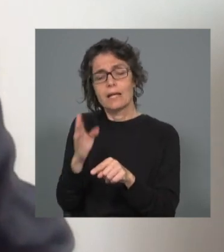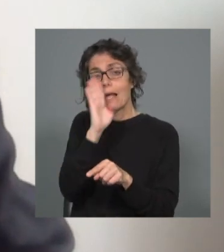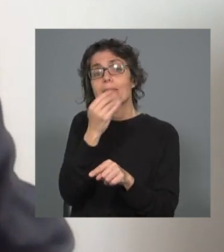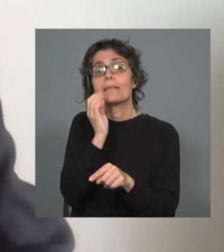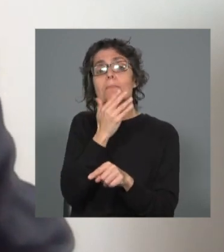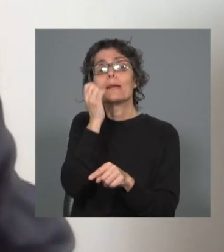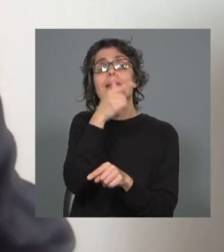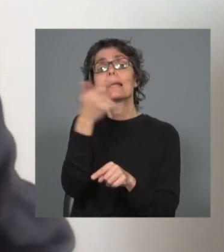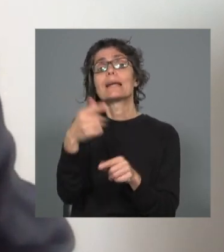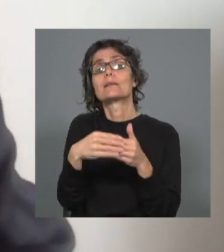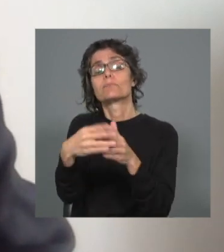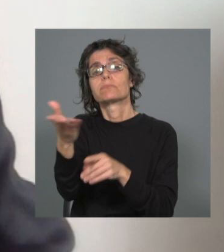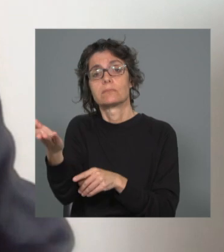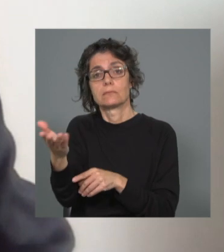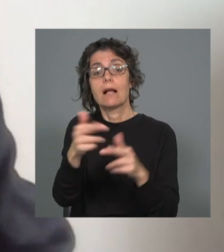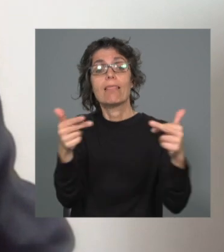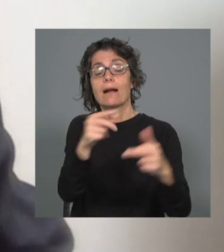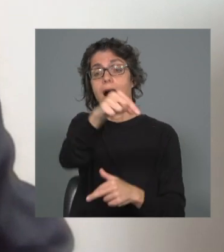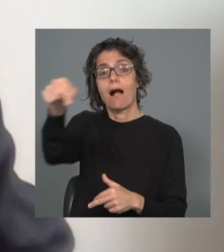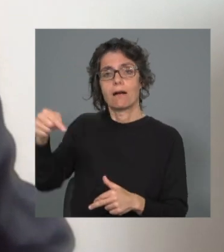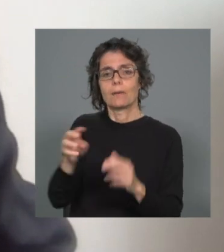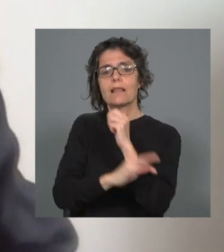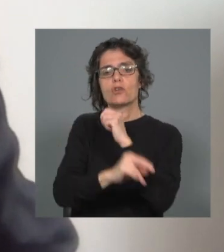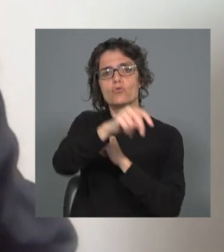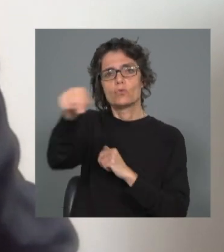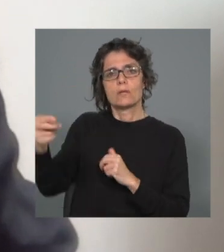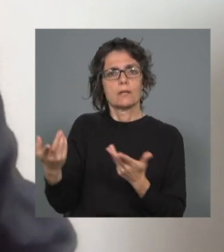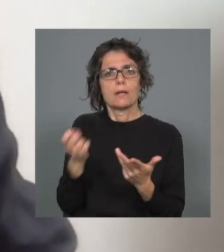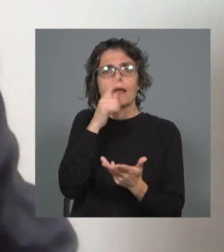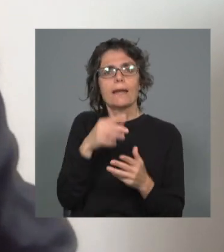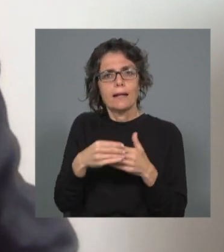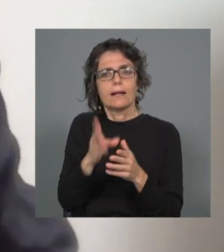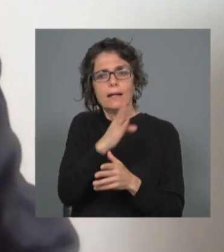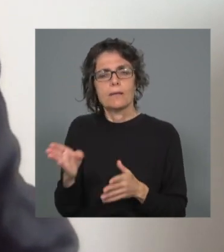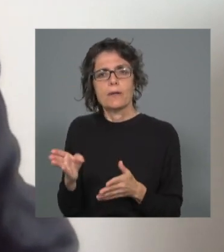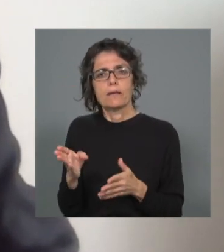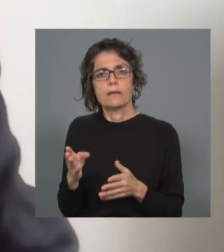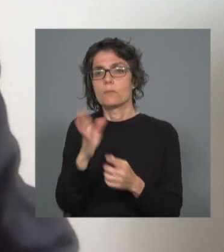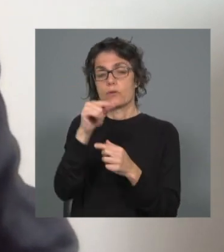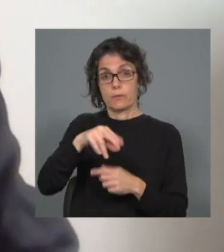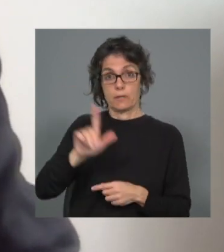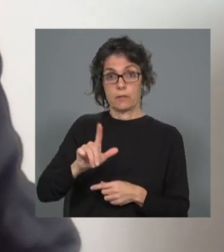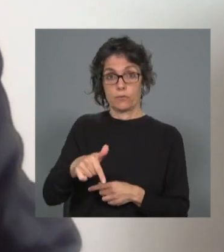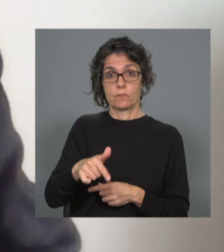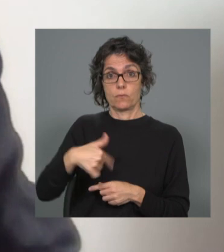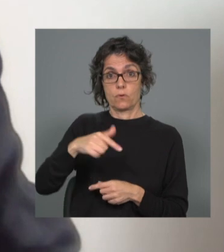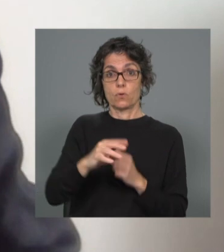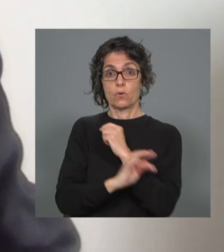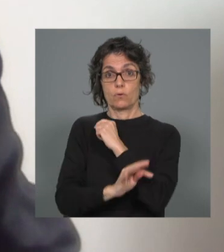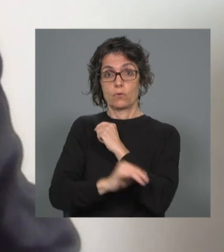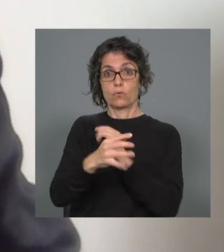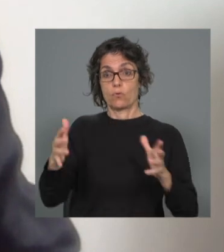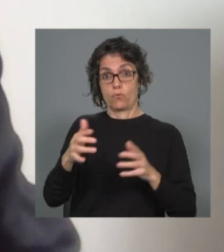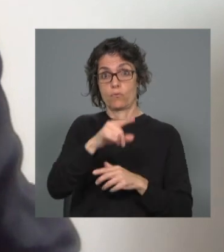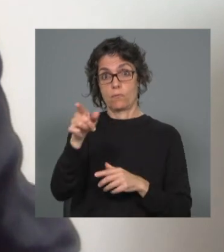de cada Câmara e de cada Junta. Porque, por exemplo, em Lisboa temos juntas que são maiores